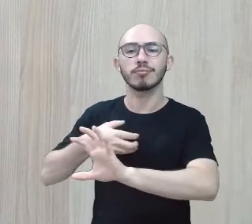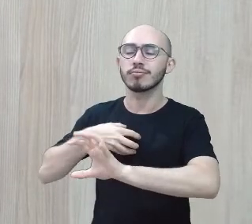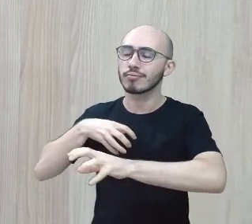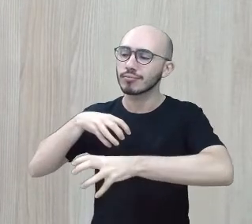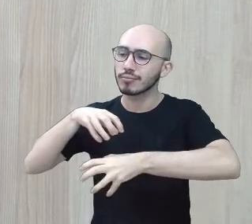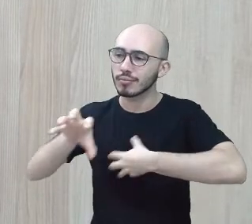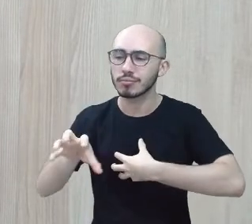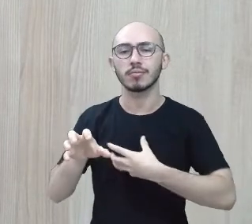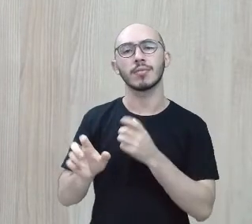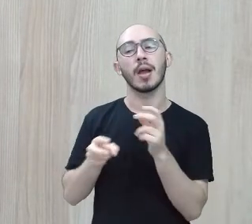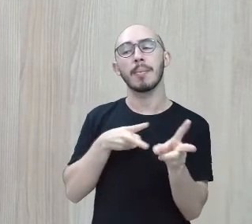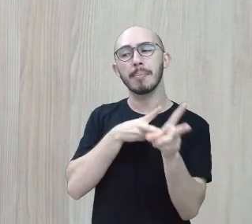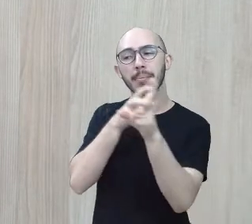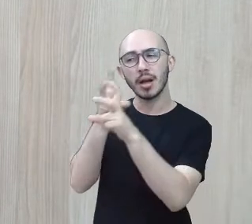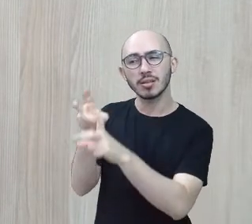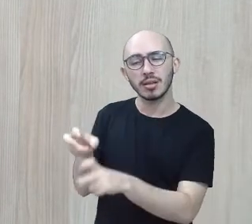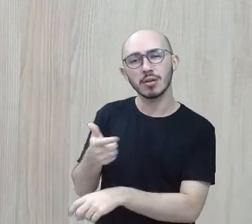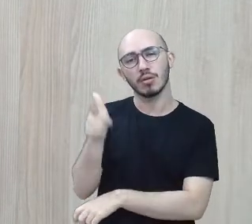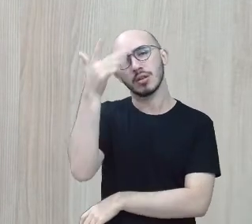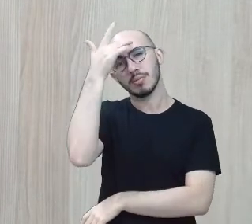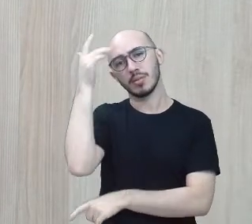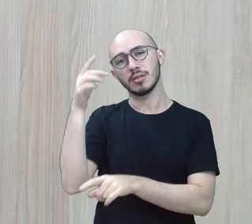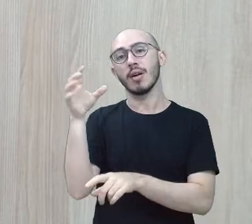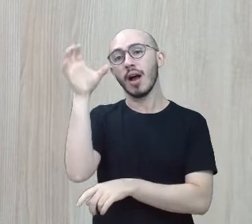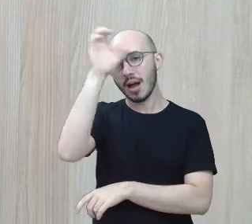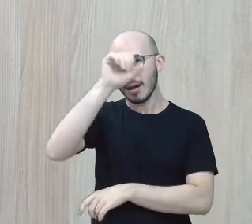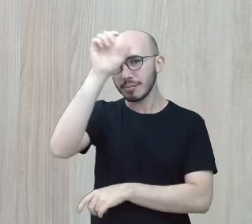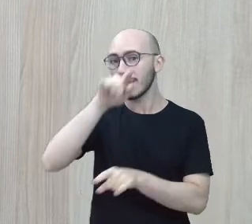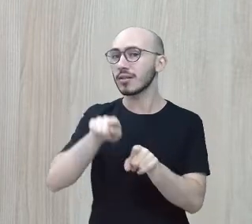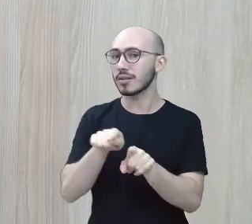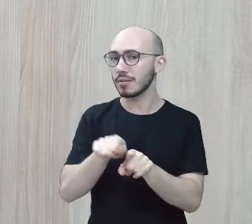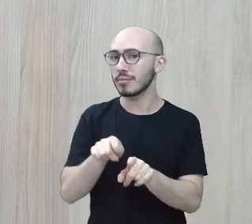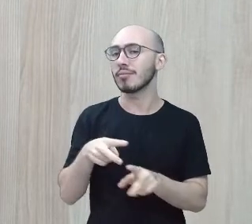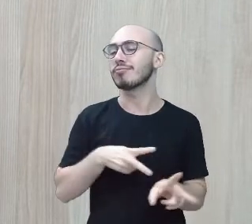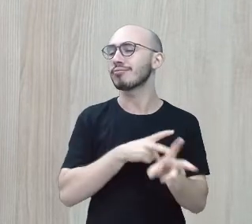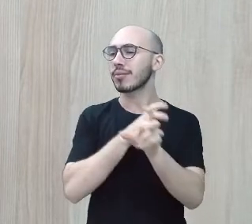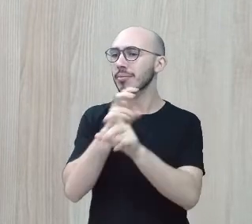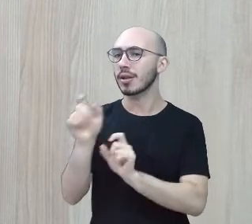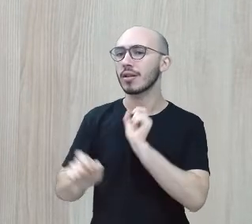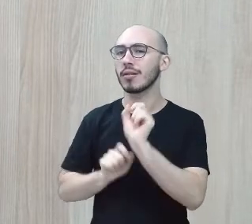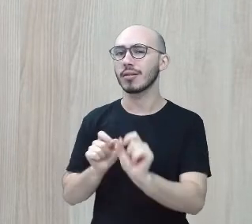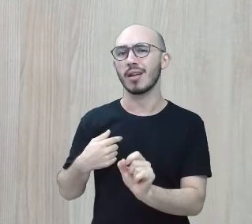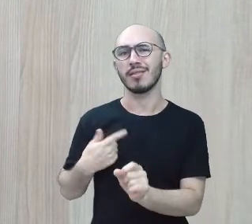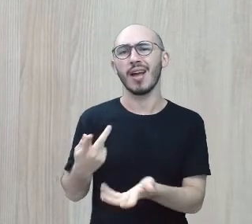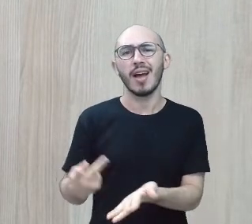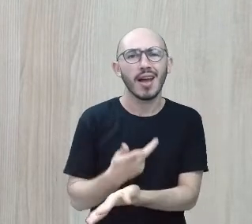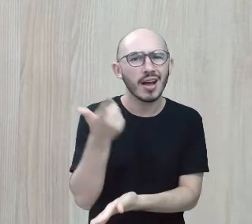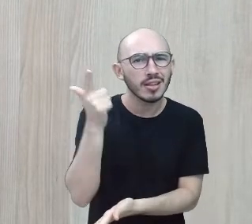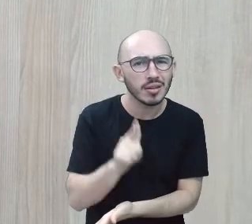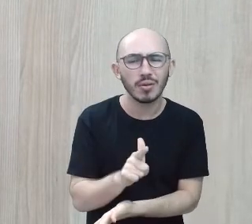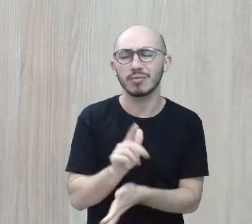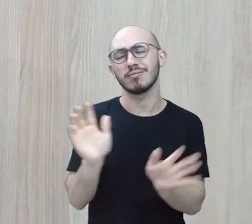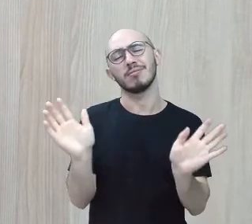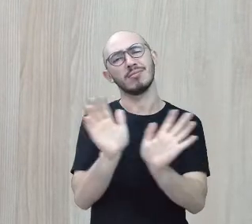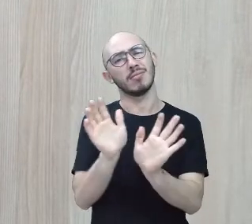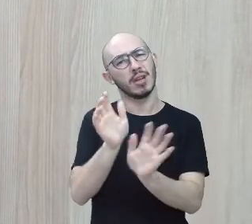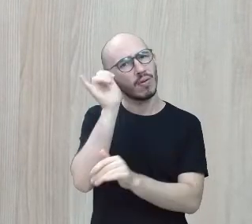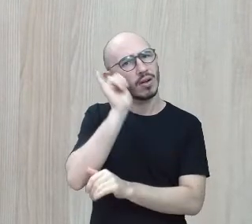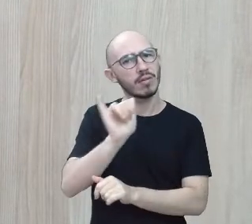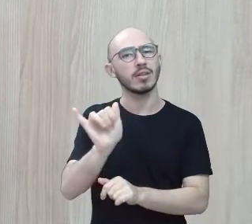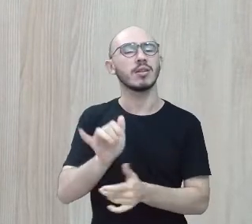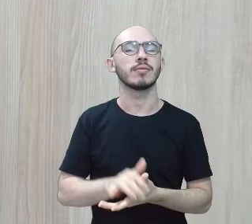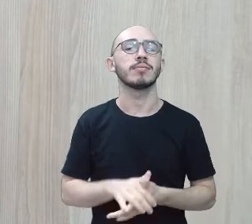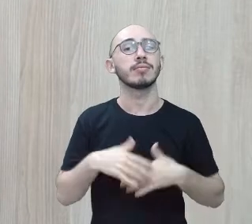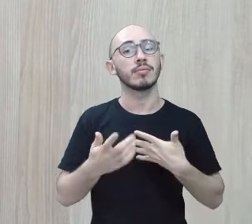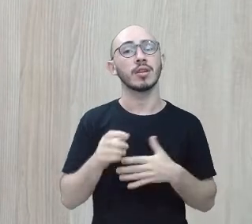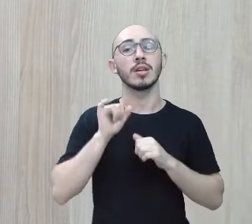com relação ao outro, né? E a gente aprende com essa observação também, até para não repetir, às vezes, os mesmos erros. Então, quando a